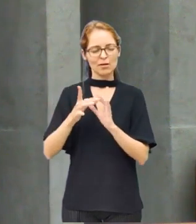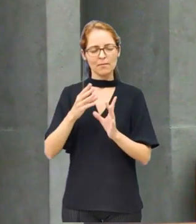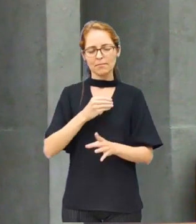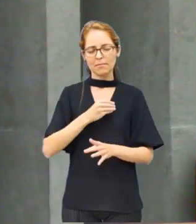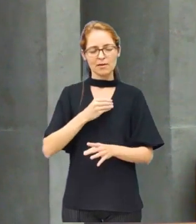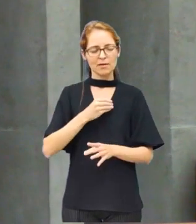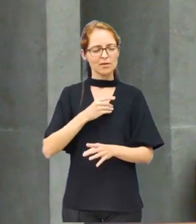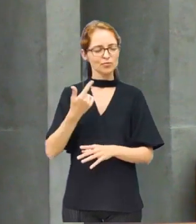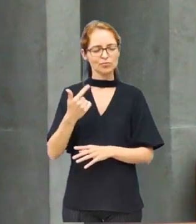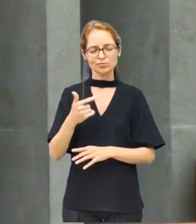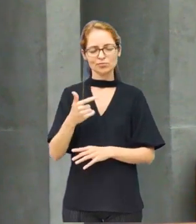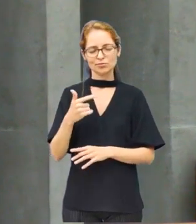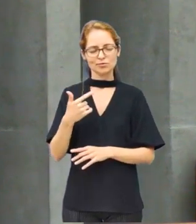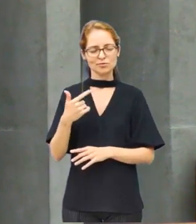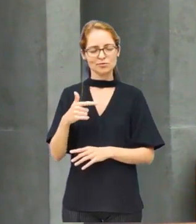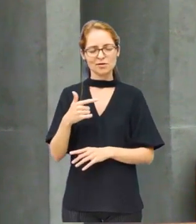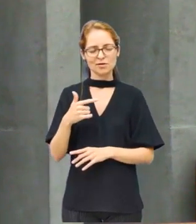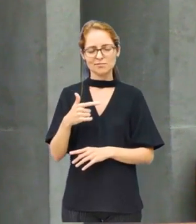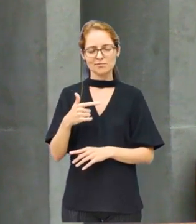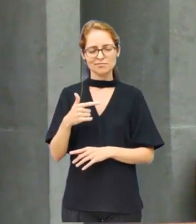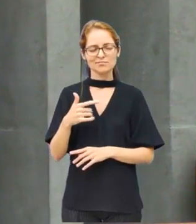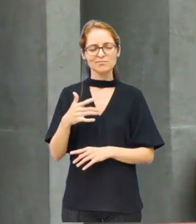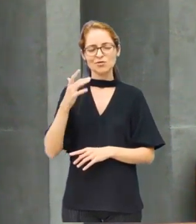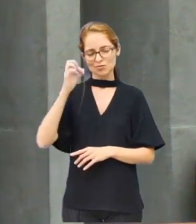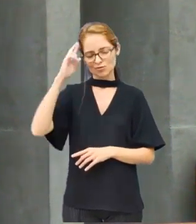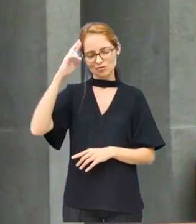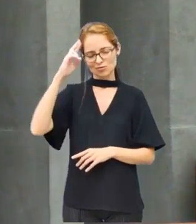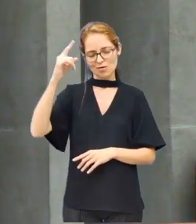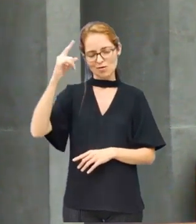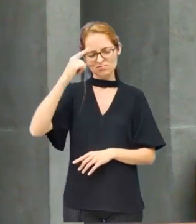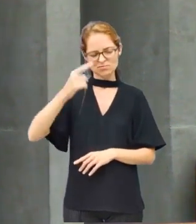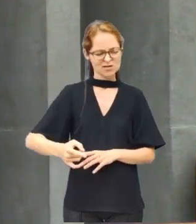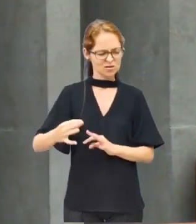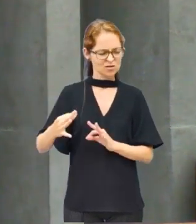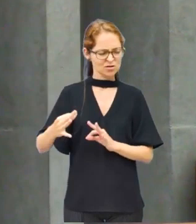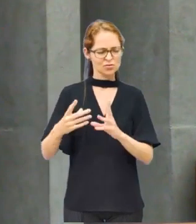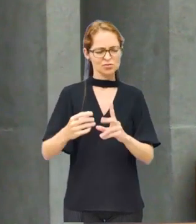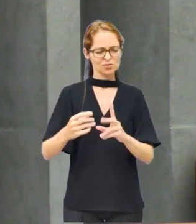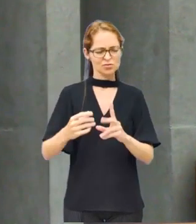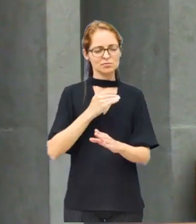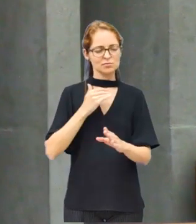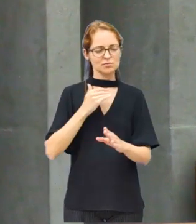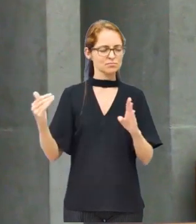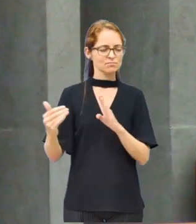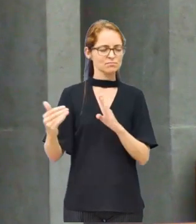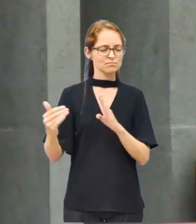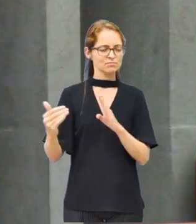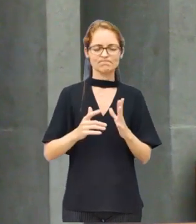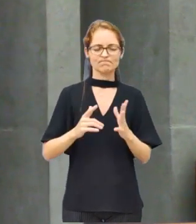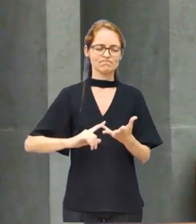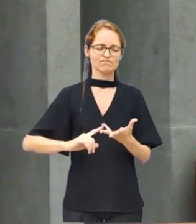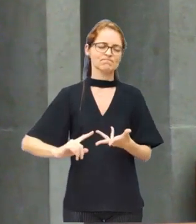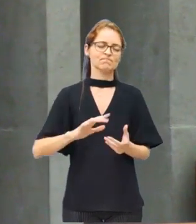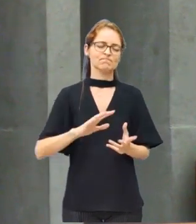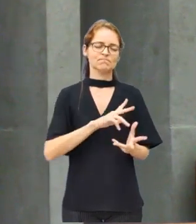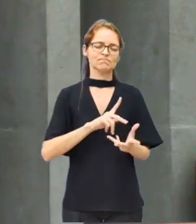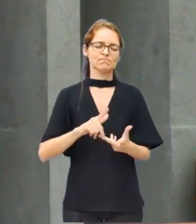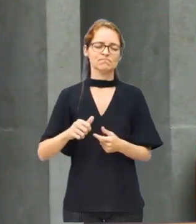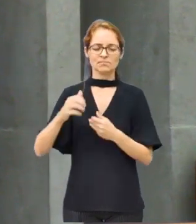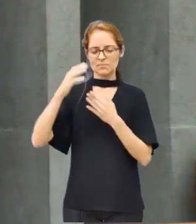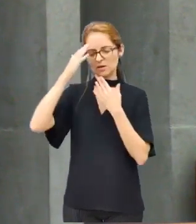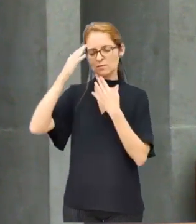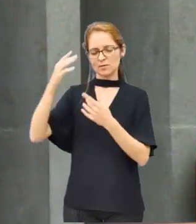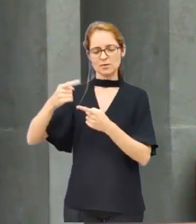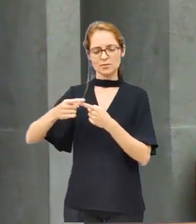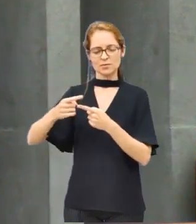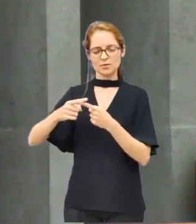dos povos. O Senhor é o Deus que governa sobre tudo e sobre todos. Obrigado porque nós temos o grande privilégio